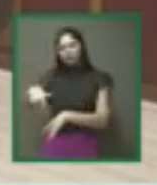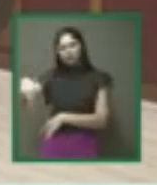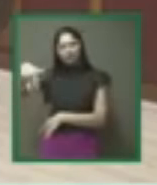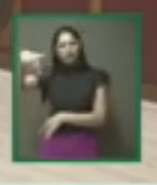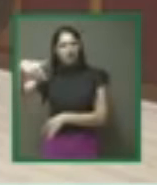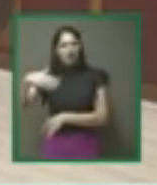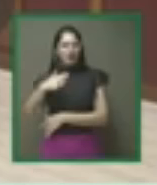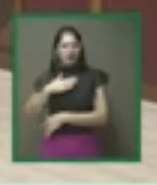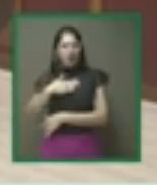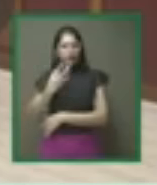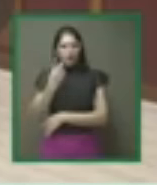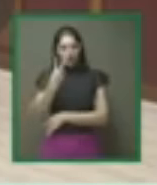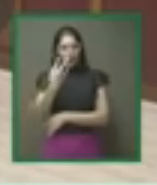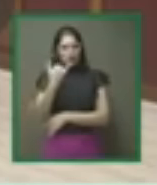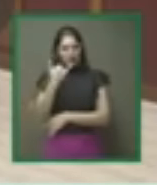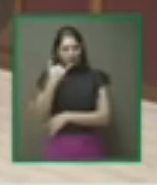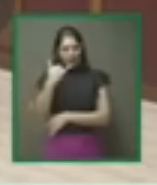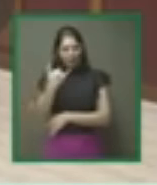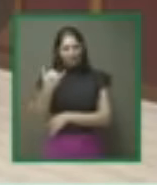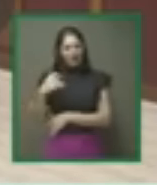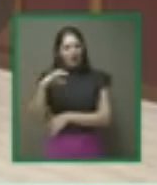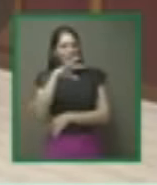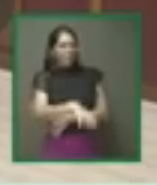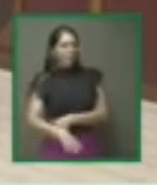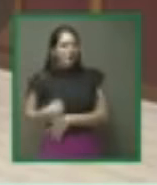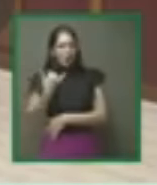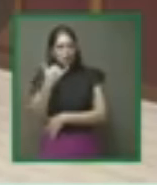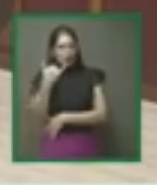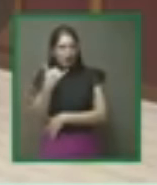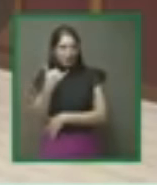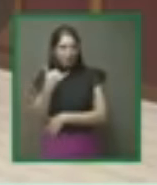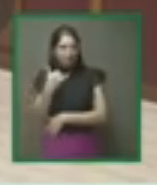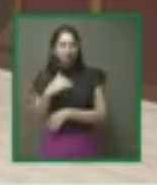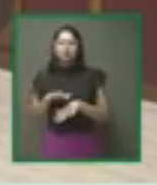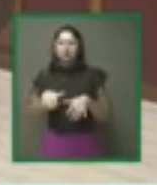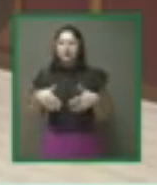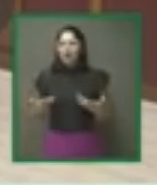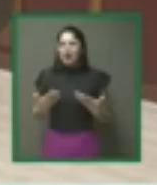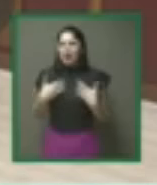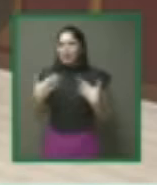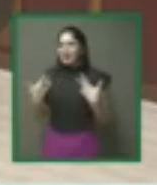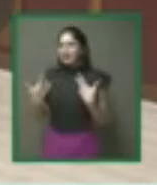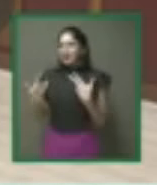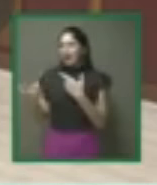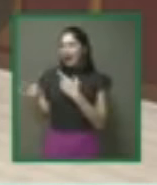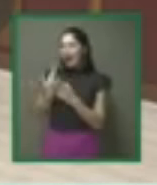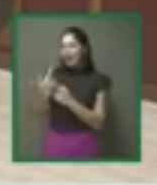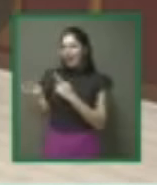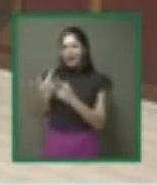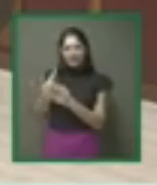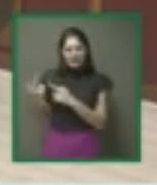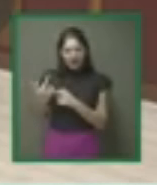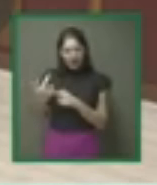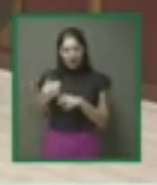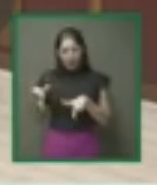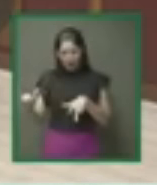telefone extra que eu tinha, né? E levou esse telefone. Então, assim, o meu relacionamento